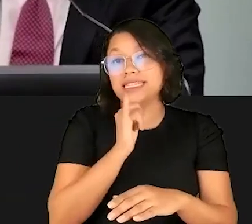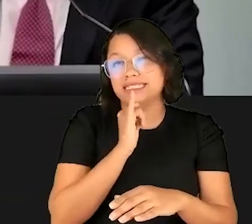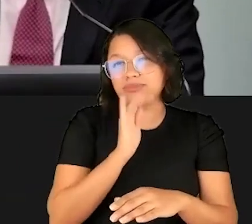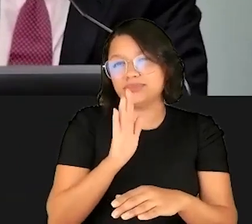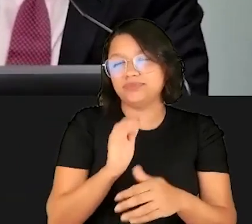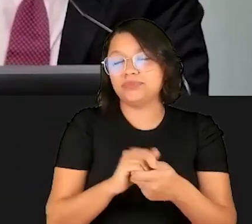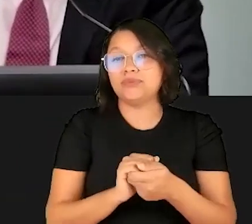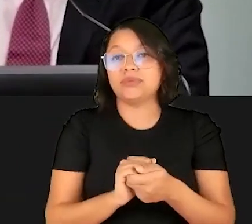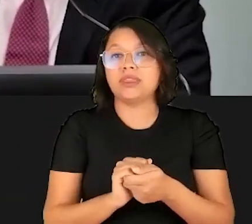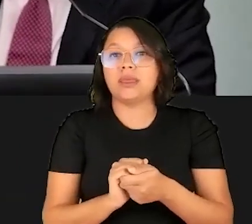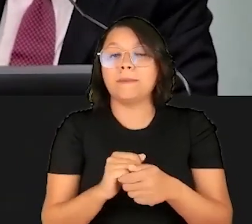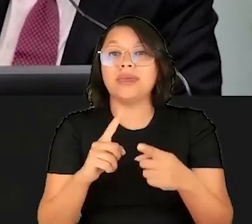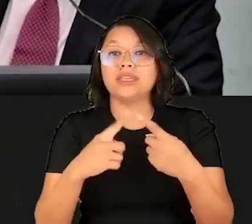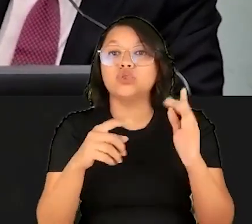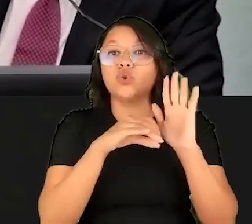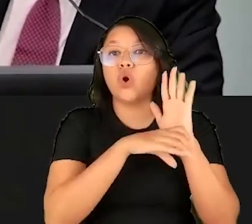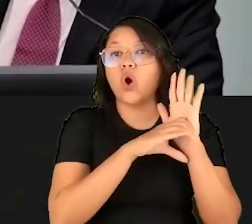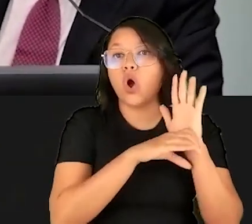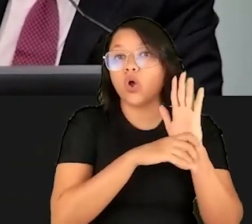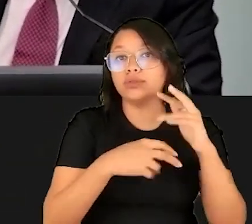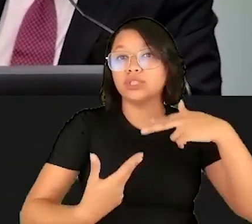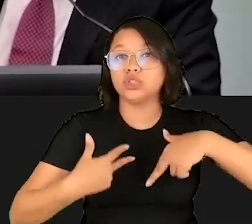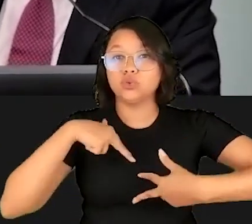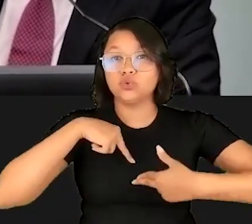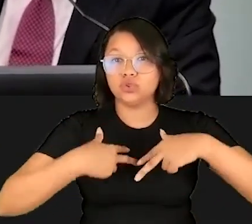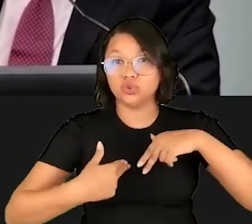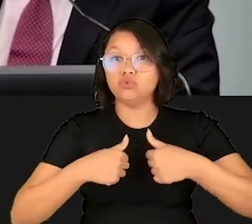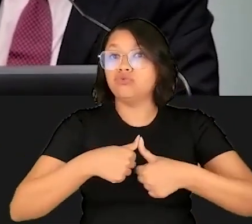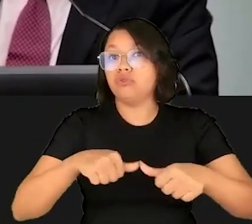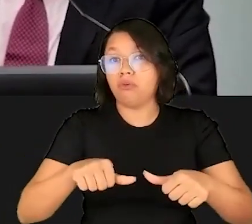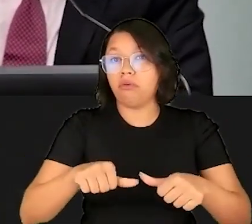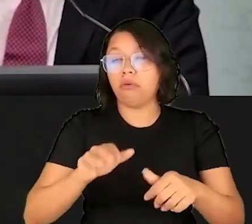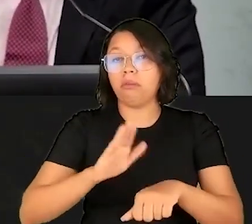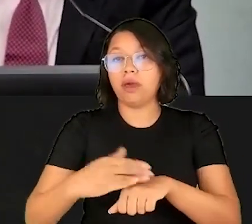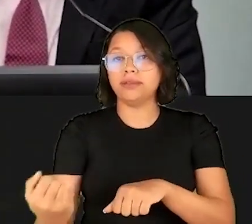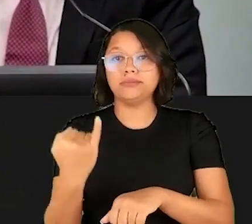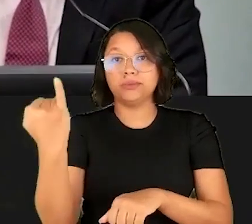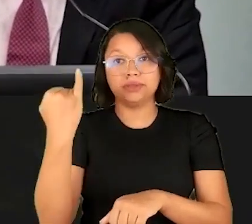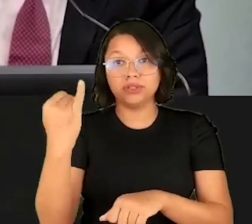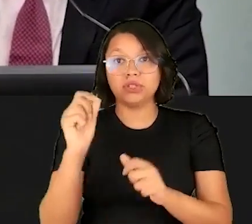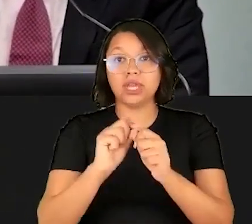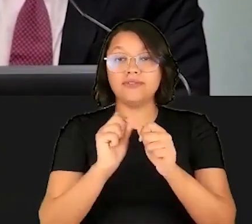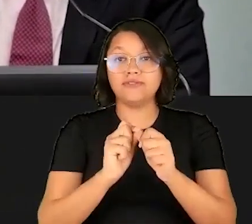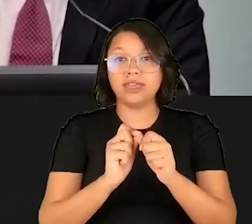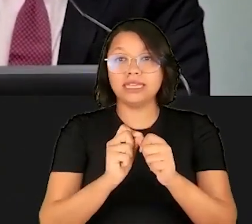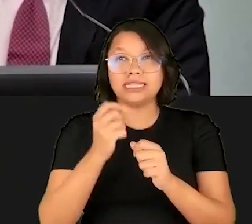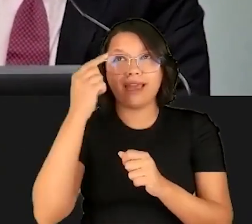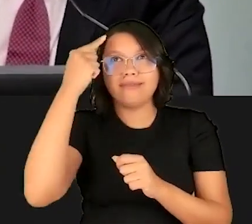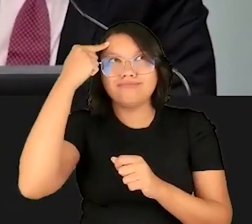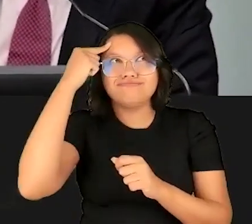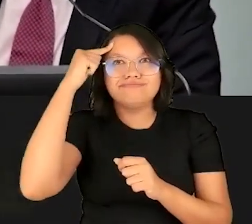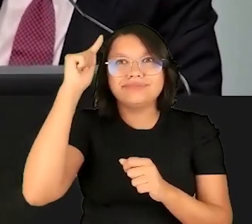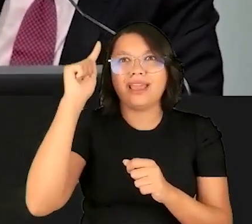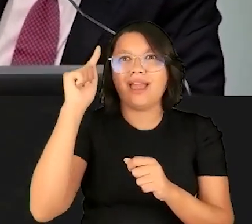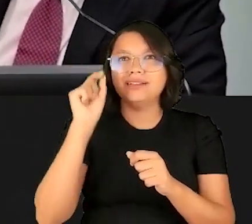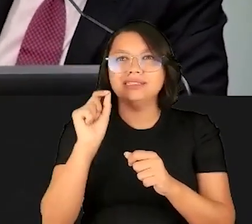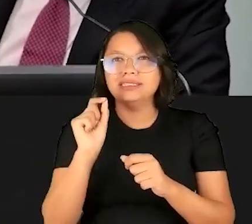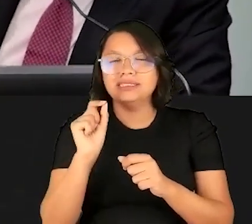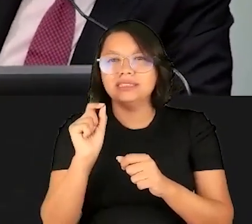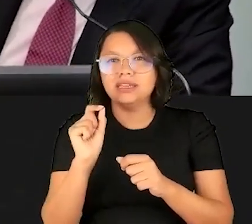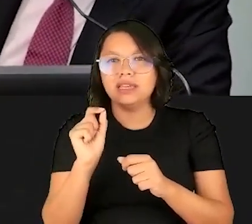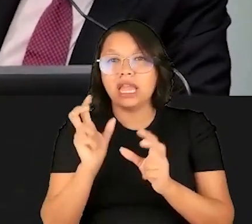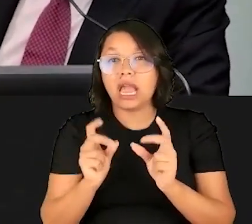o conceito cirúrgico ficou, e mais importante, ele tornou a ideia de que câncer era uma doença curável